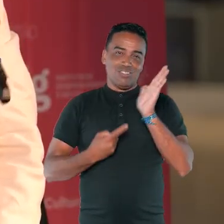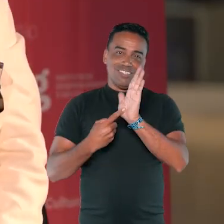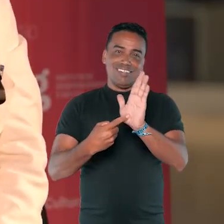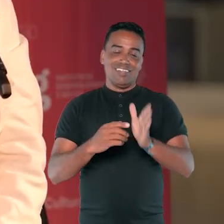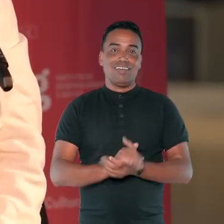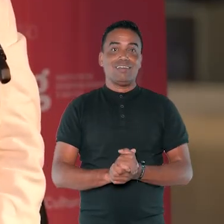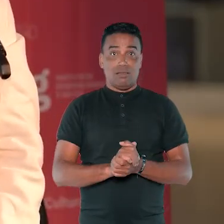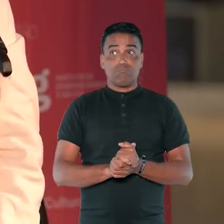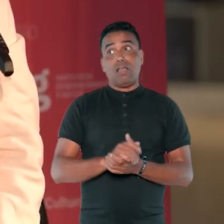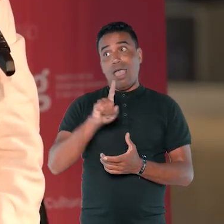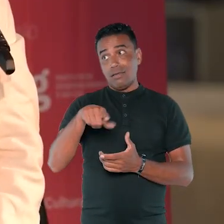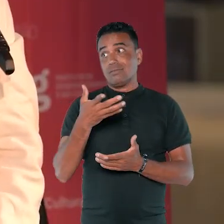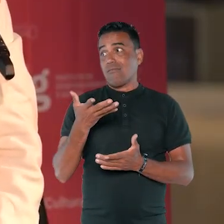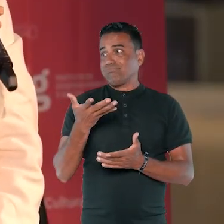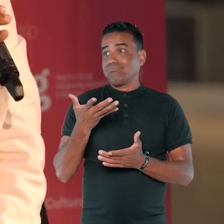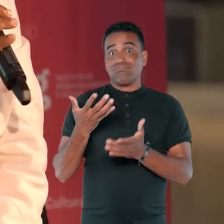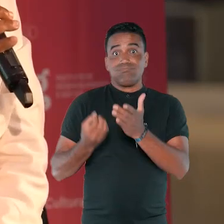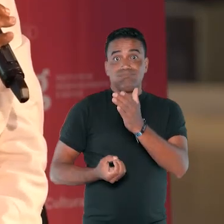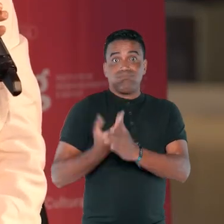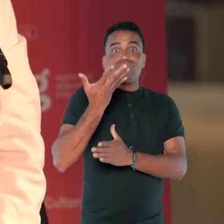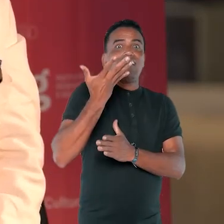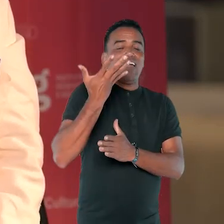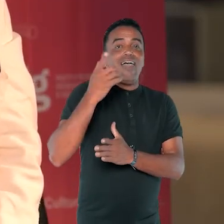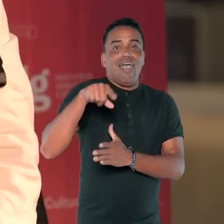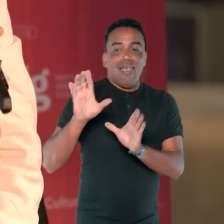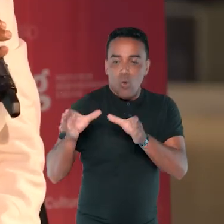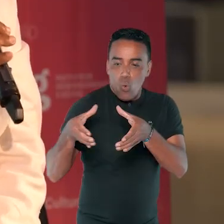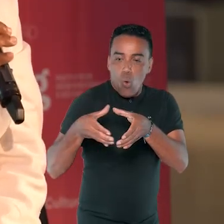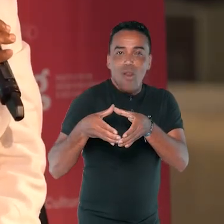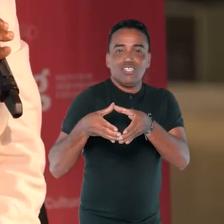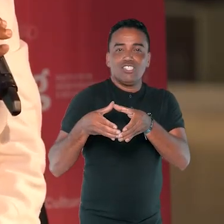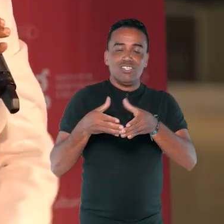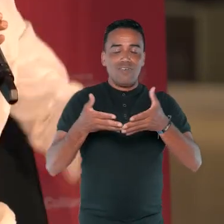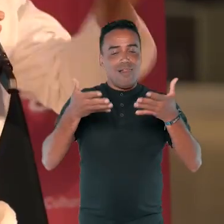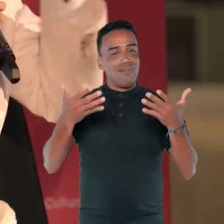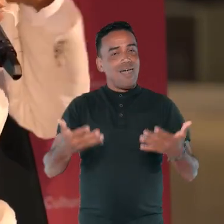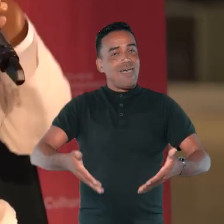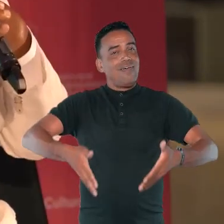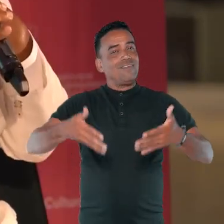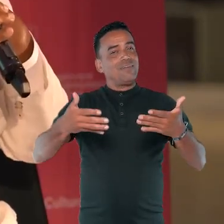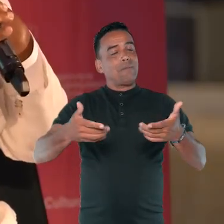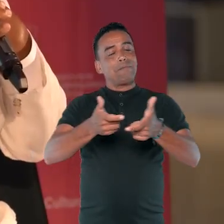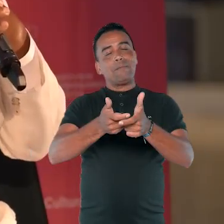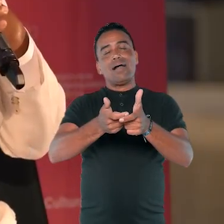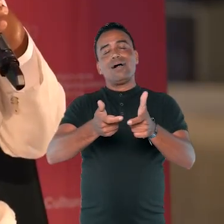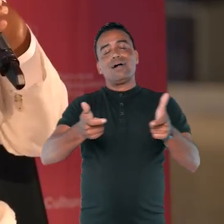Essa construção ela é coletiva, ela é mais leve por ser coletiva, ela